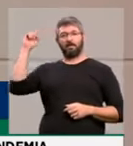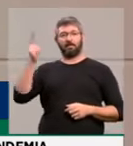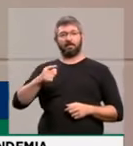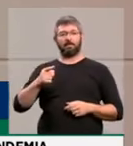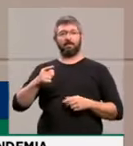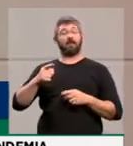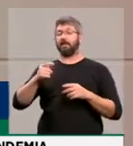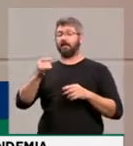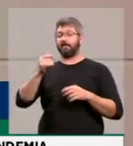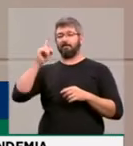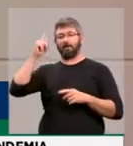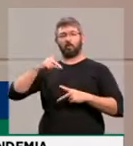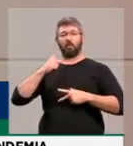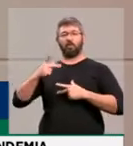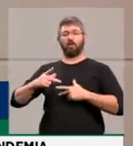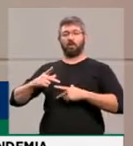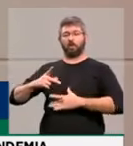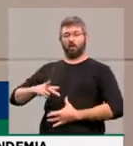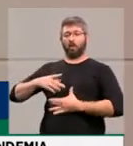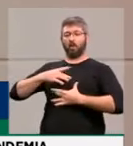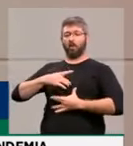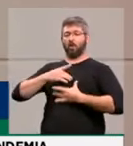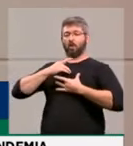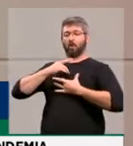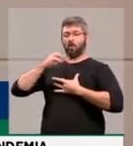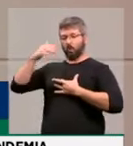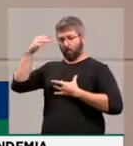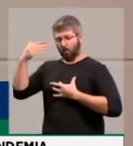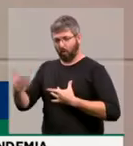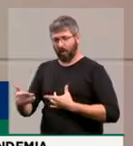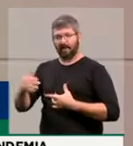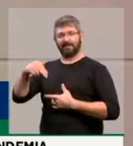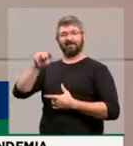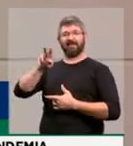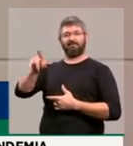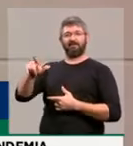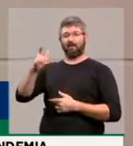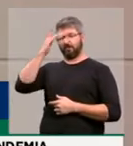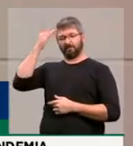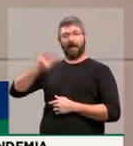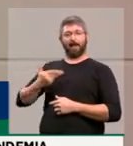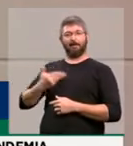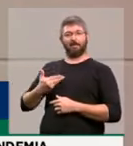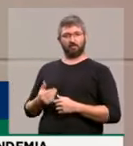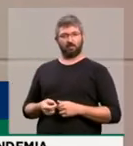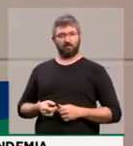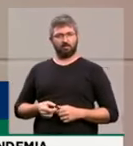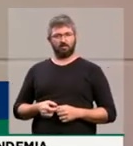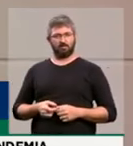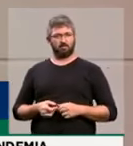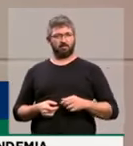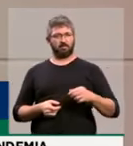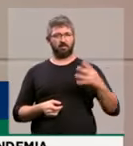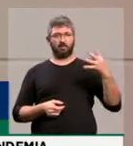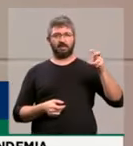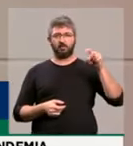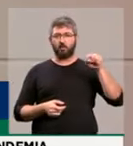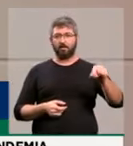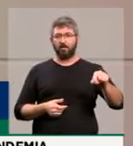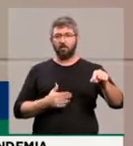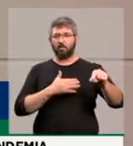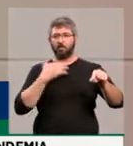mérito naval a seus apaniguados. Quando 40 mil brasileiros tinham morrido, ele desconfiou do